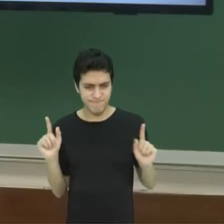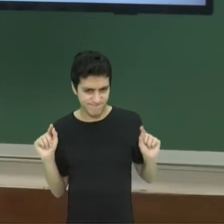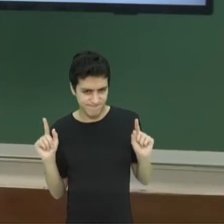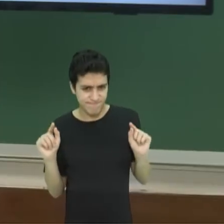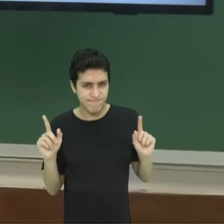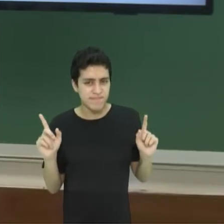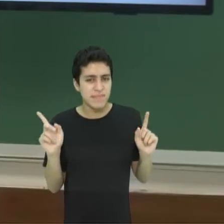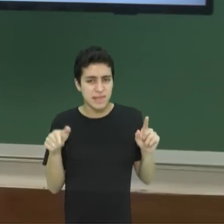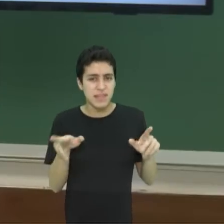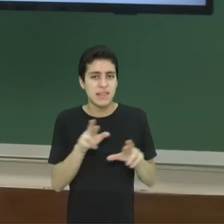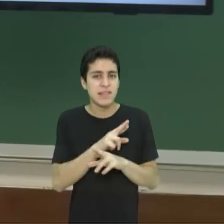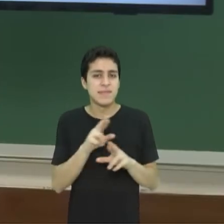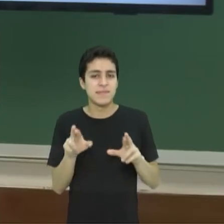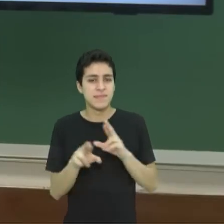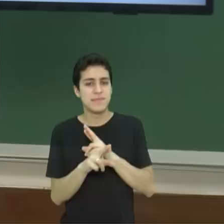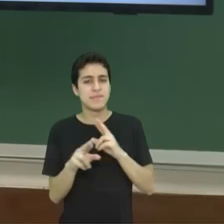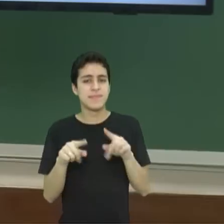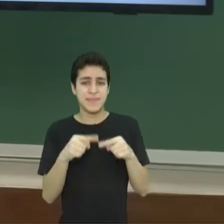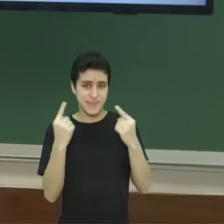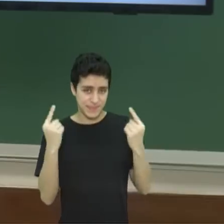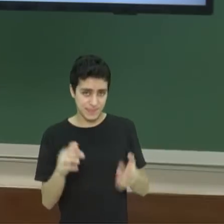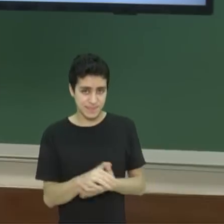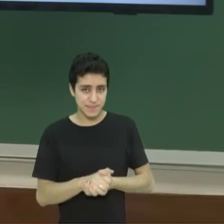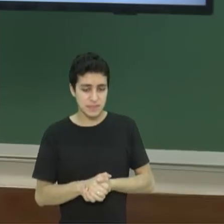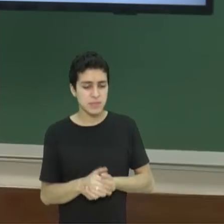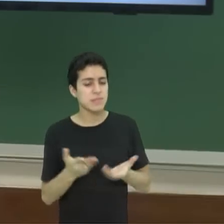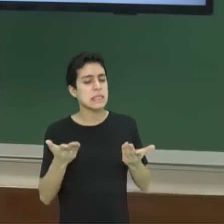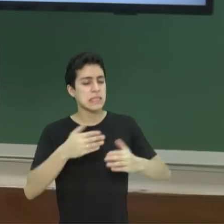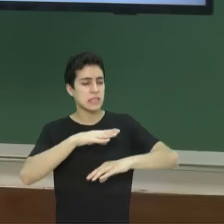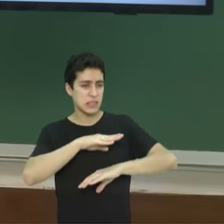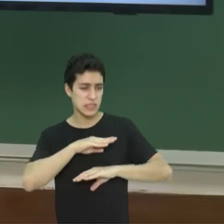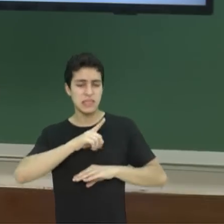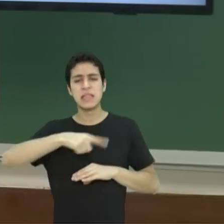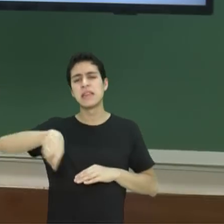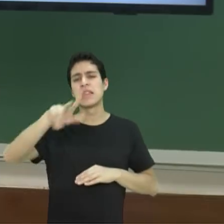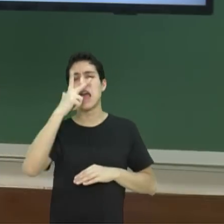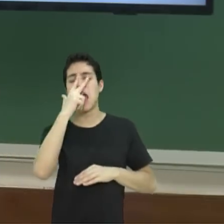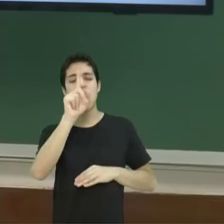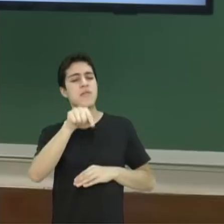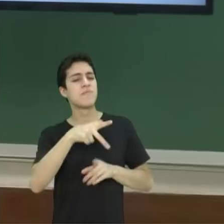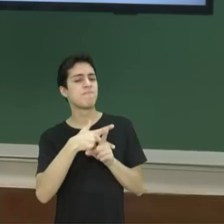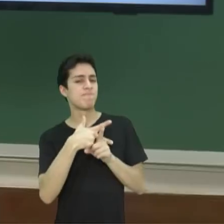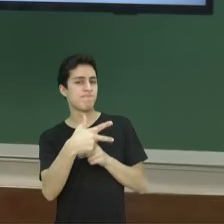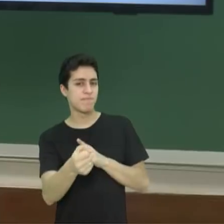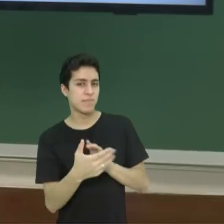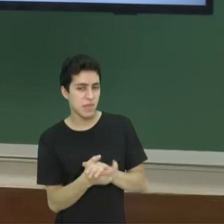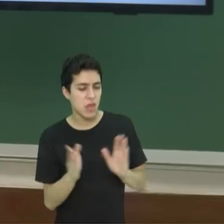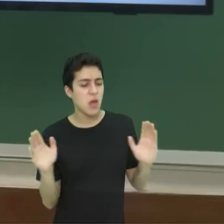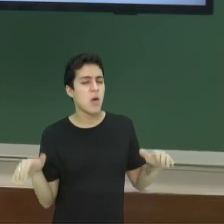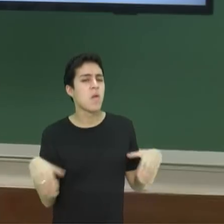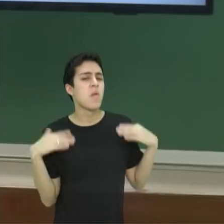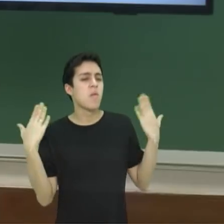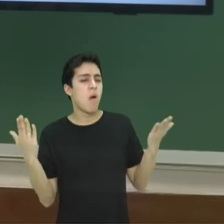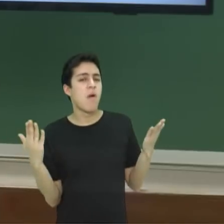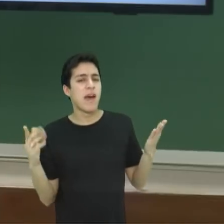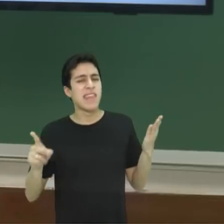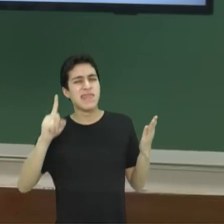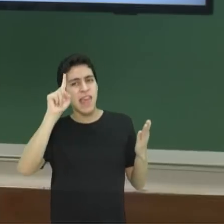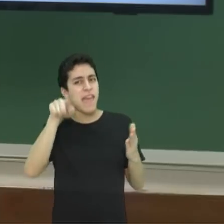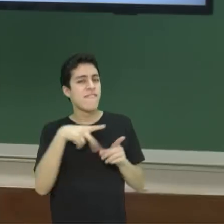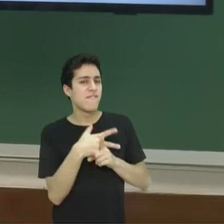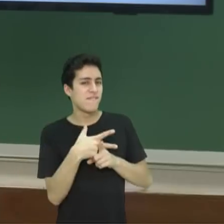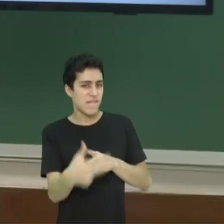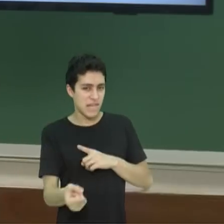temos aqui uma relação oposta. Neste caso, quem vocês acham que venceu? Qual foi a ideia que venceu